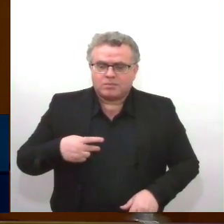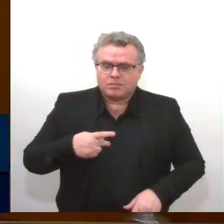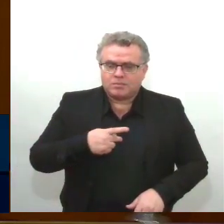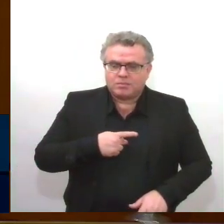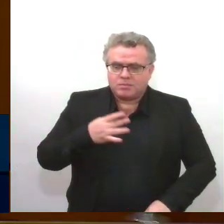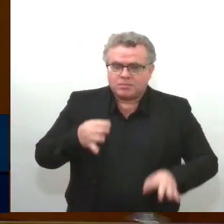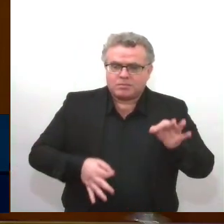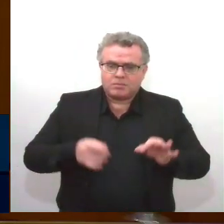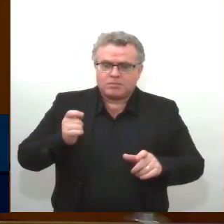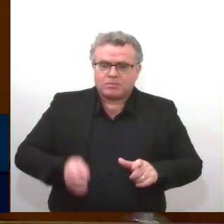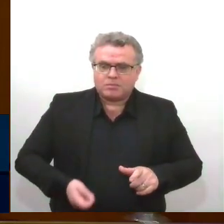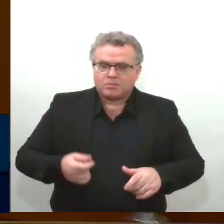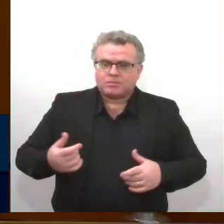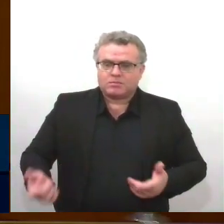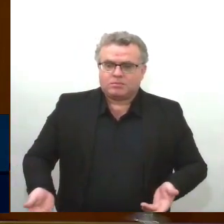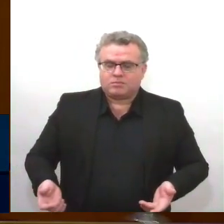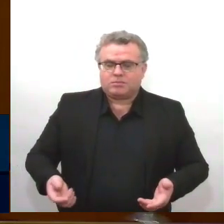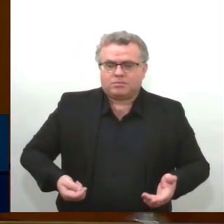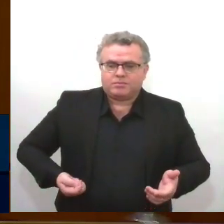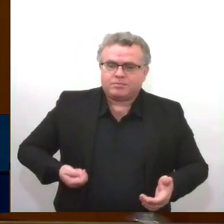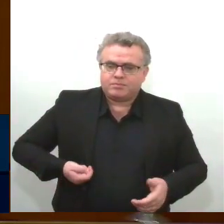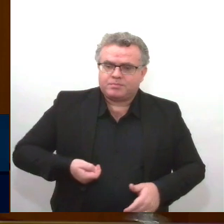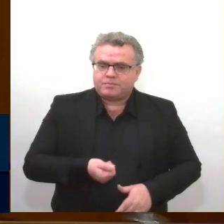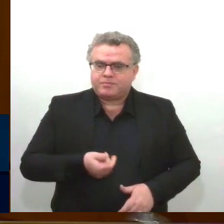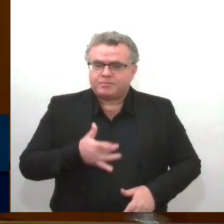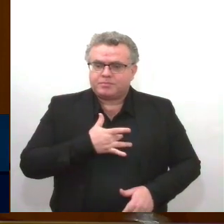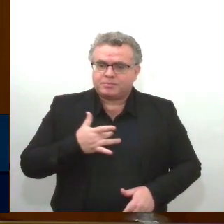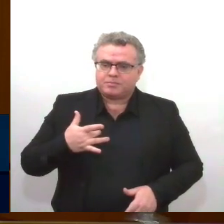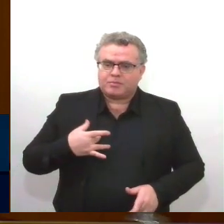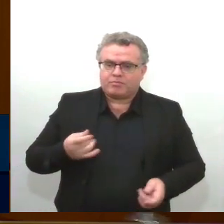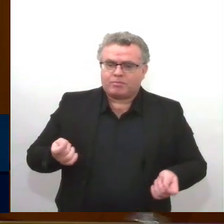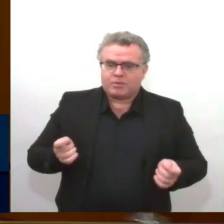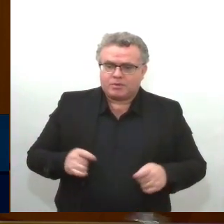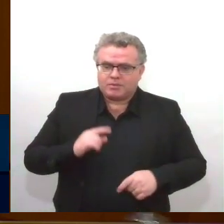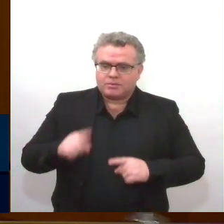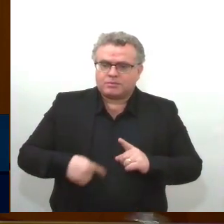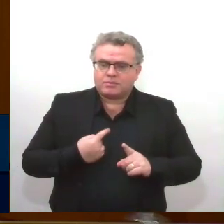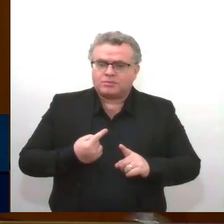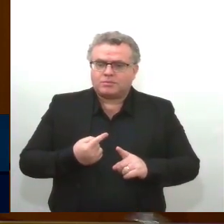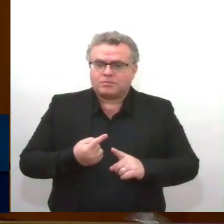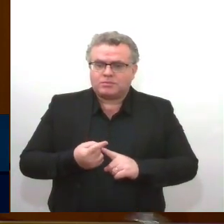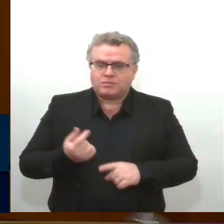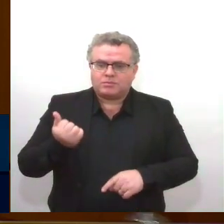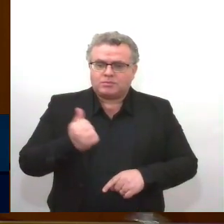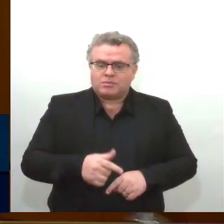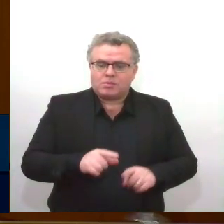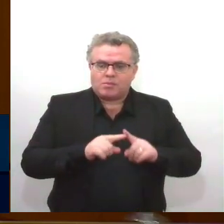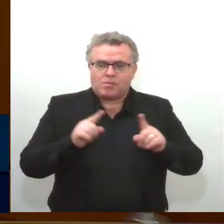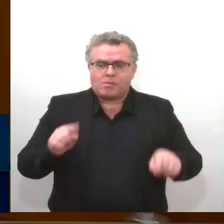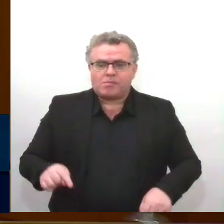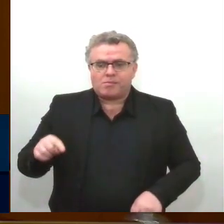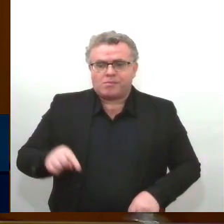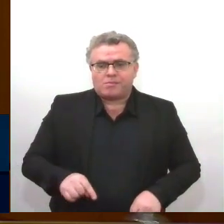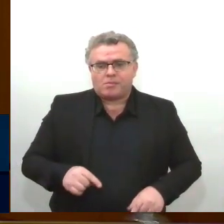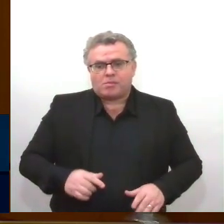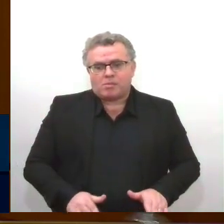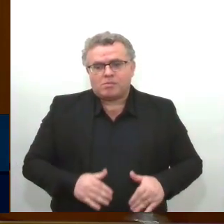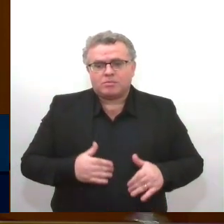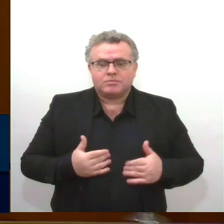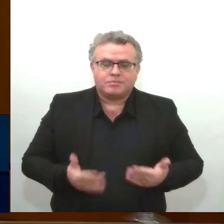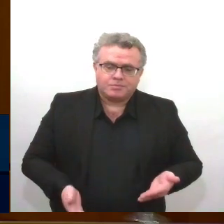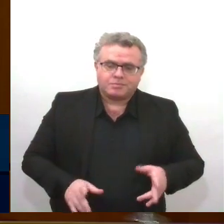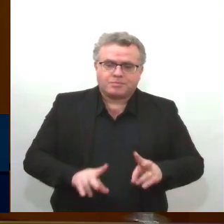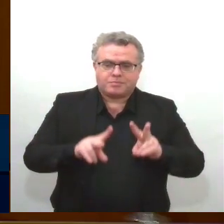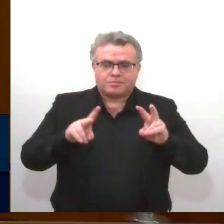membros que querem ter um auxílio saúde maior do que os servidores da casa então tem muita matéria polémica sem falar